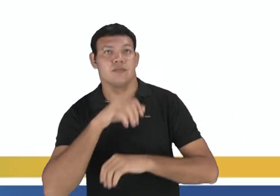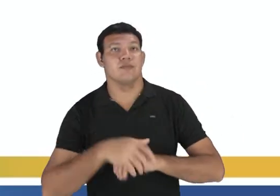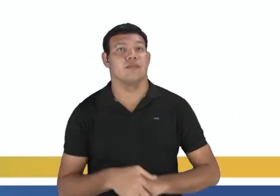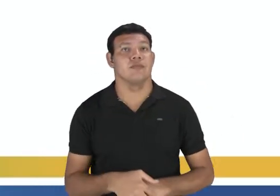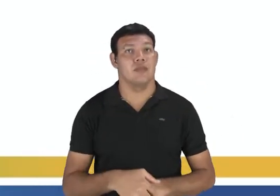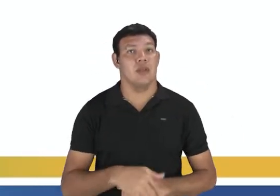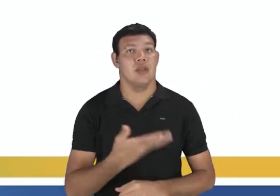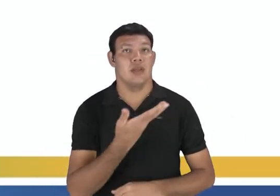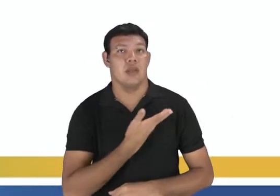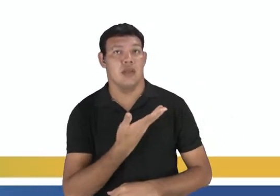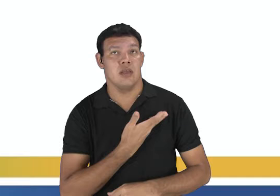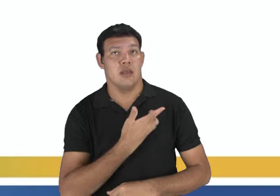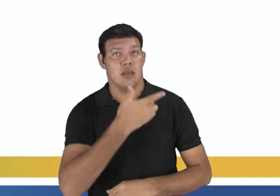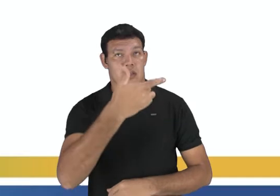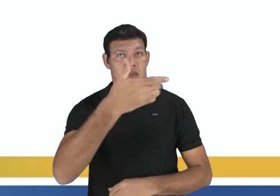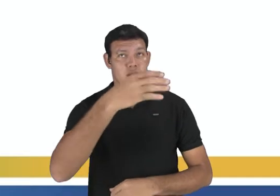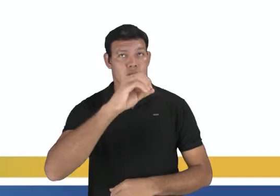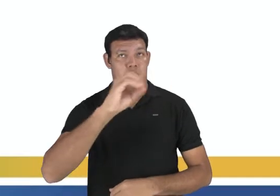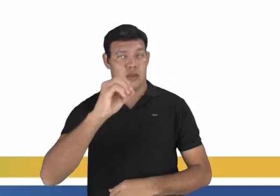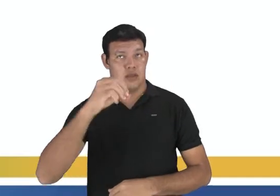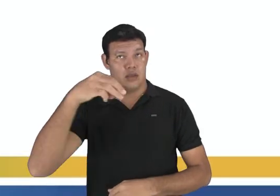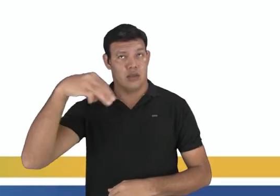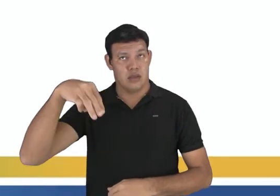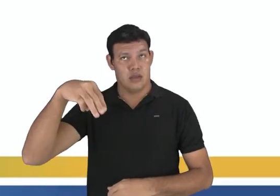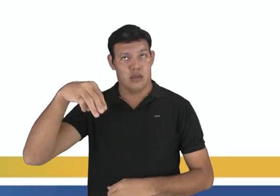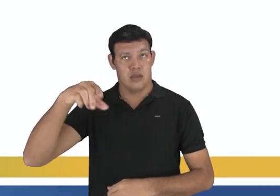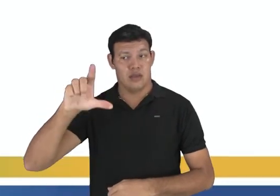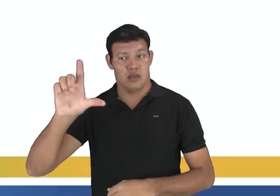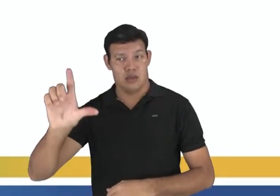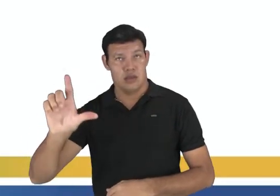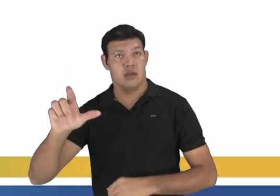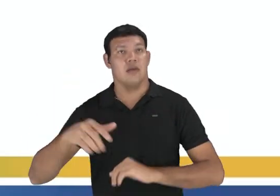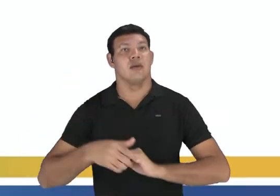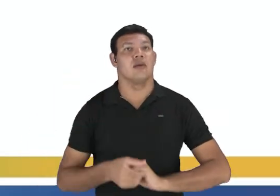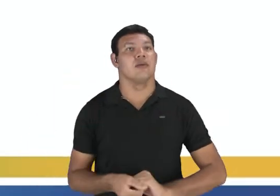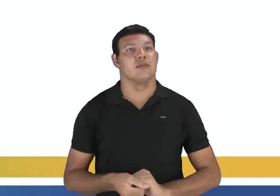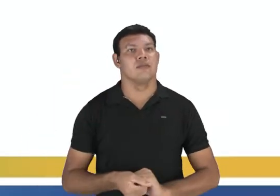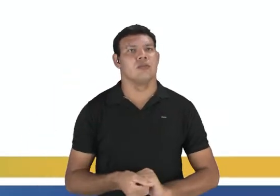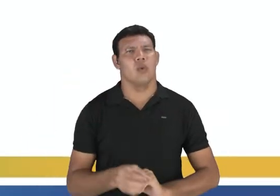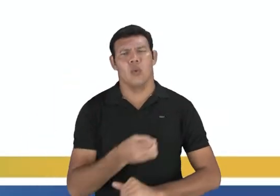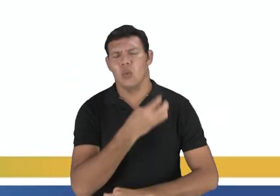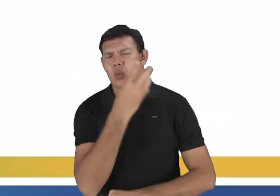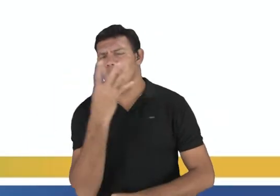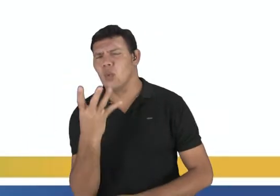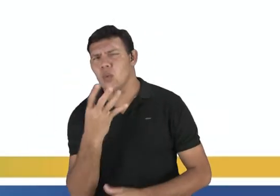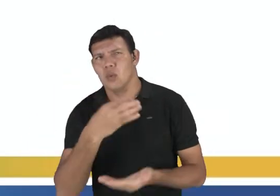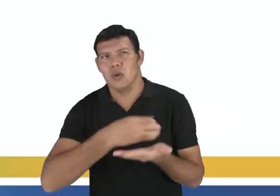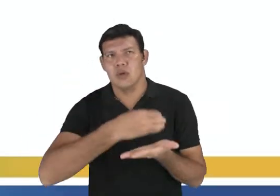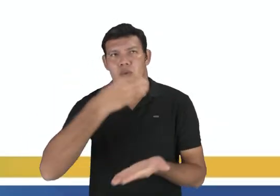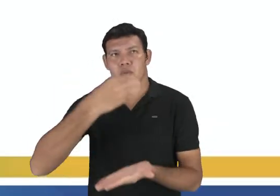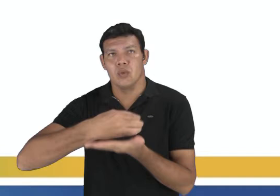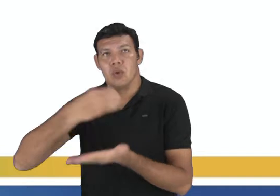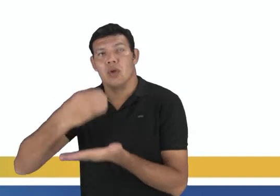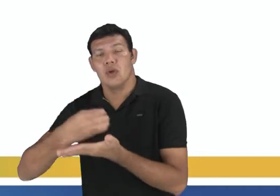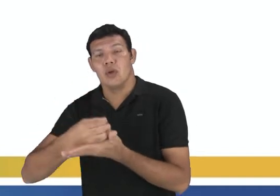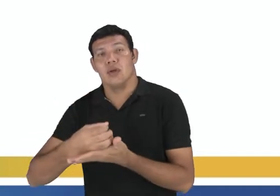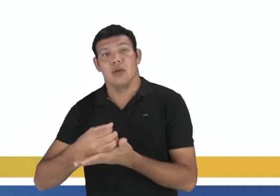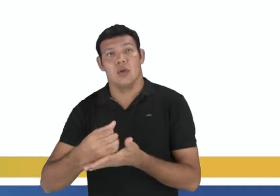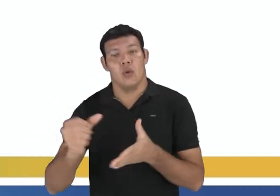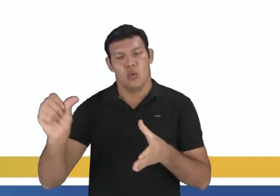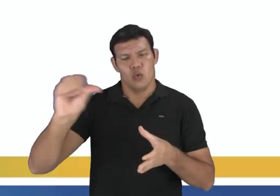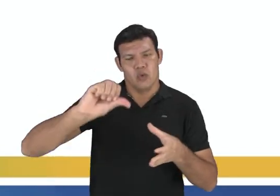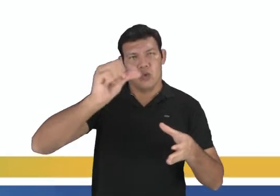a pergunta: quantos copos ele pode encher? Bem, gente, para isso vocês têm que conhecer as medidas